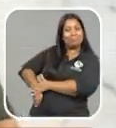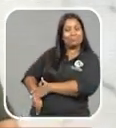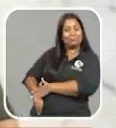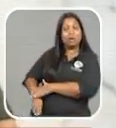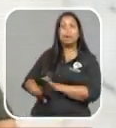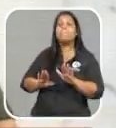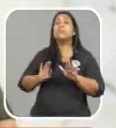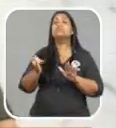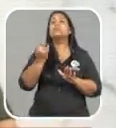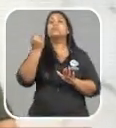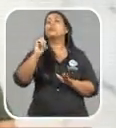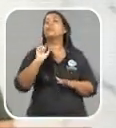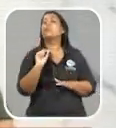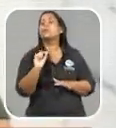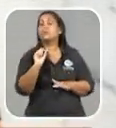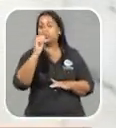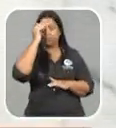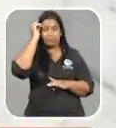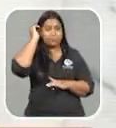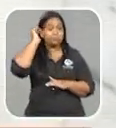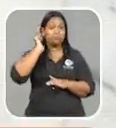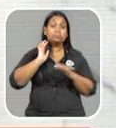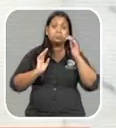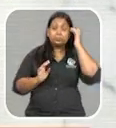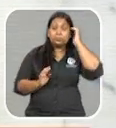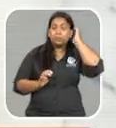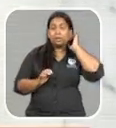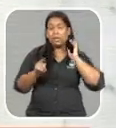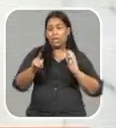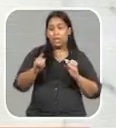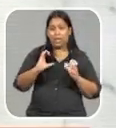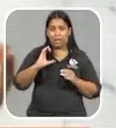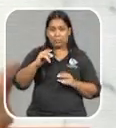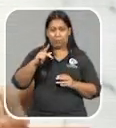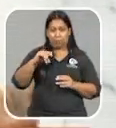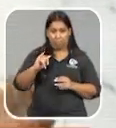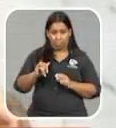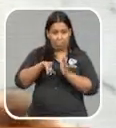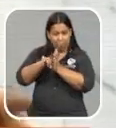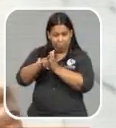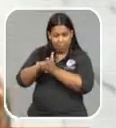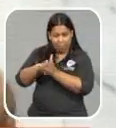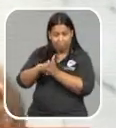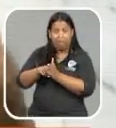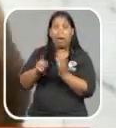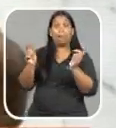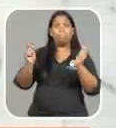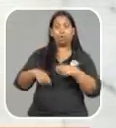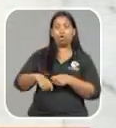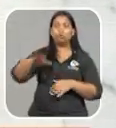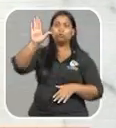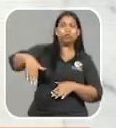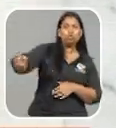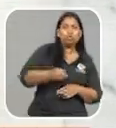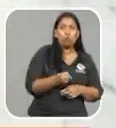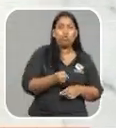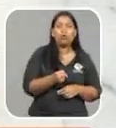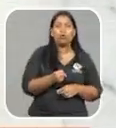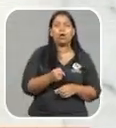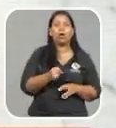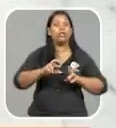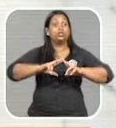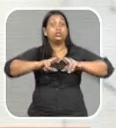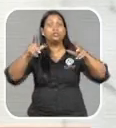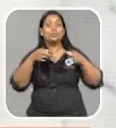tem um poder de fogo grande, ela tem poder de convocação, diferente das comissões permanentes, que só convoca agente